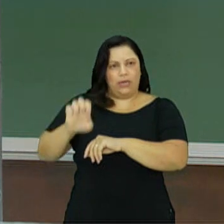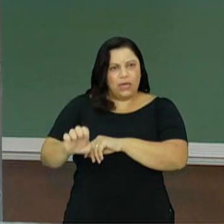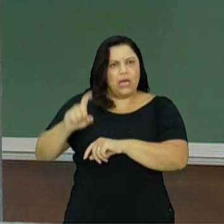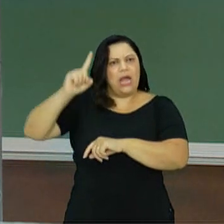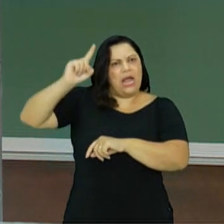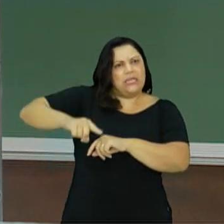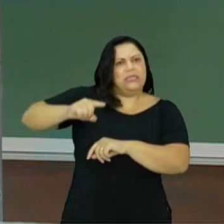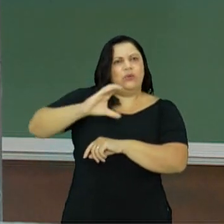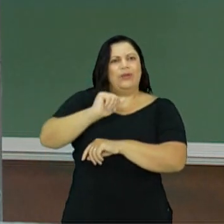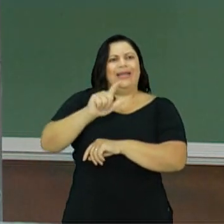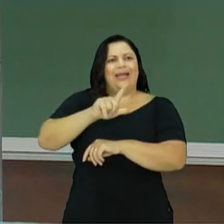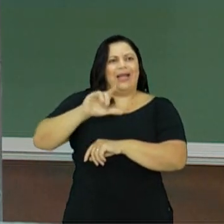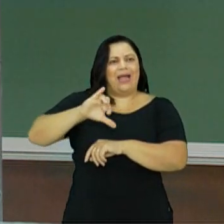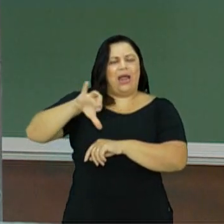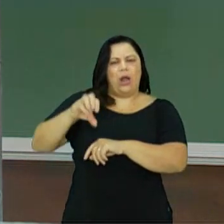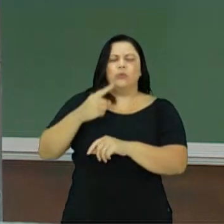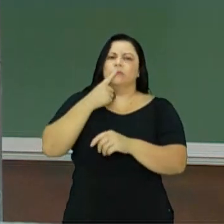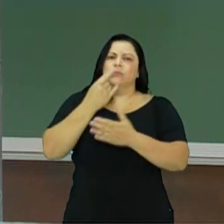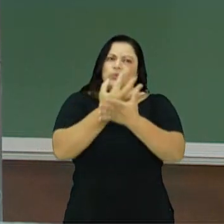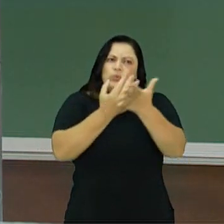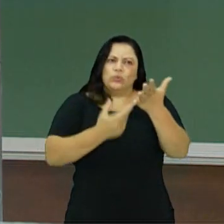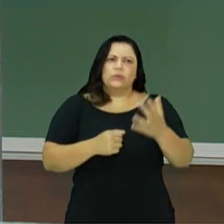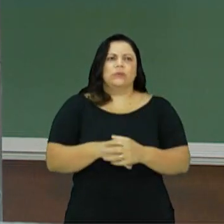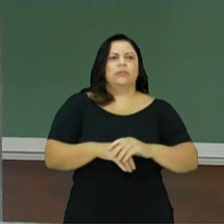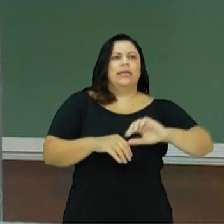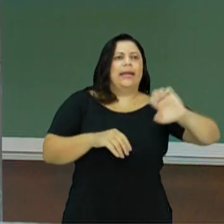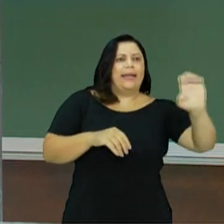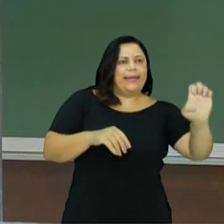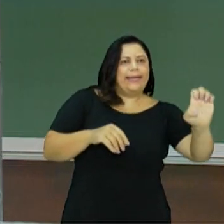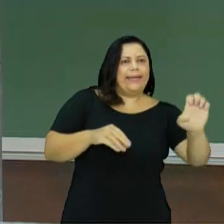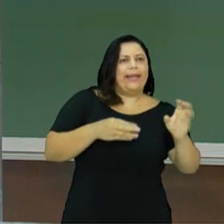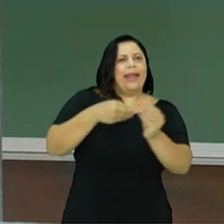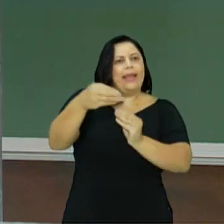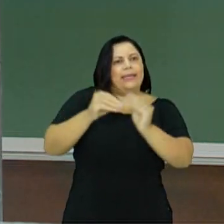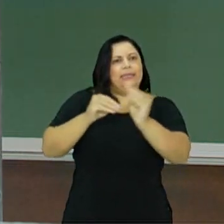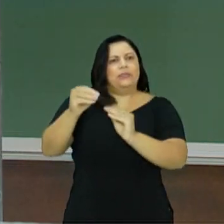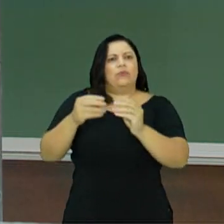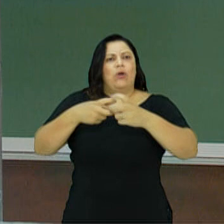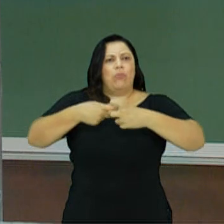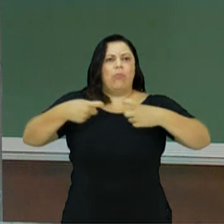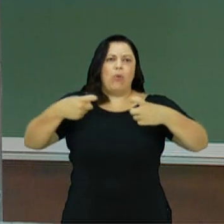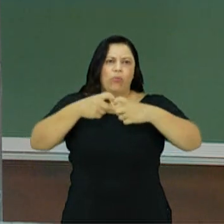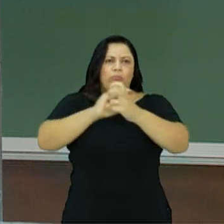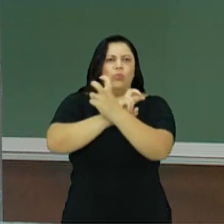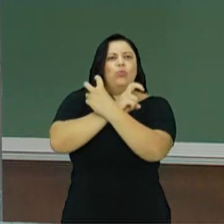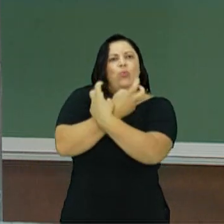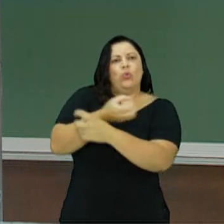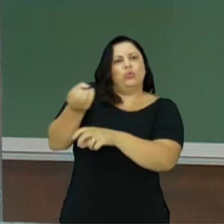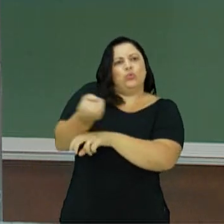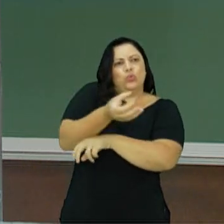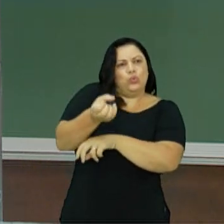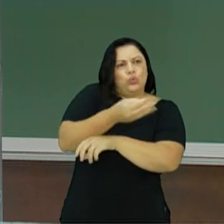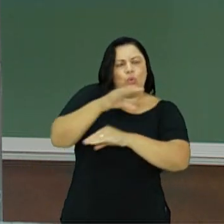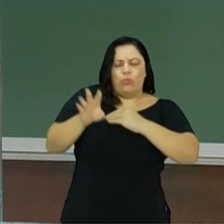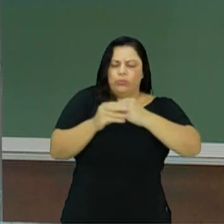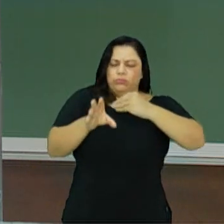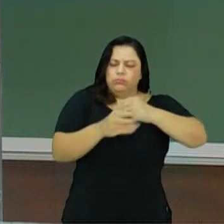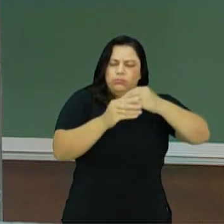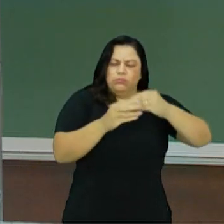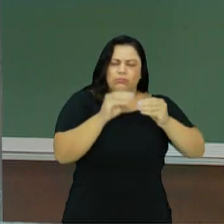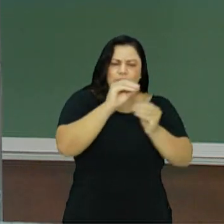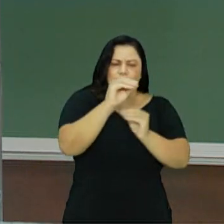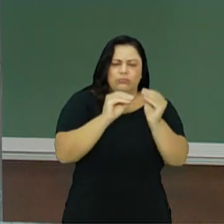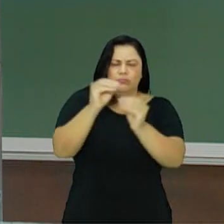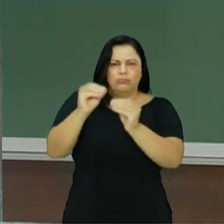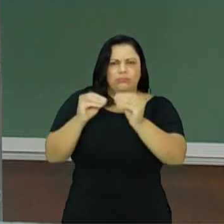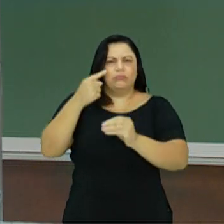osteoclastos formam osso novo para preencher o espaço deixado por osteoblastos. Então, dou um tempo para vocês. Essa é um pouquinho mais complexa,